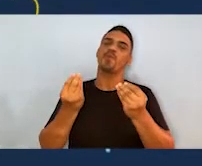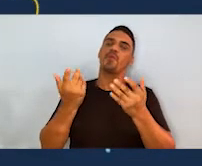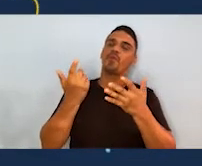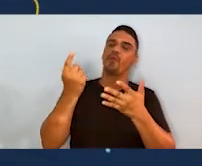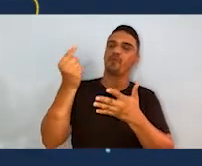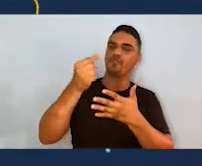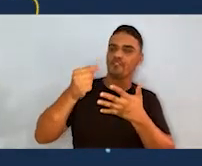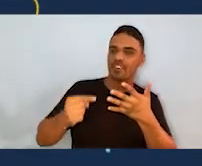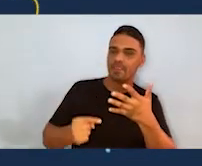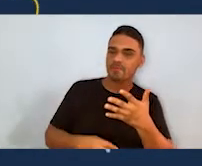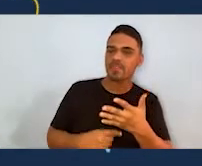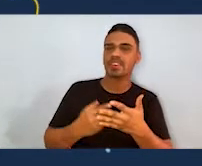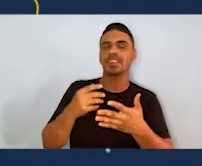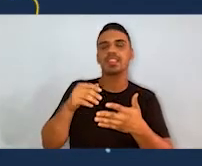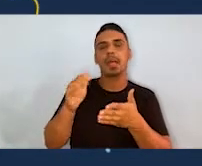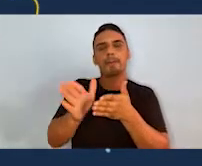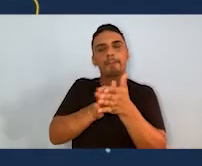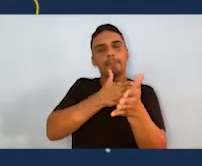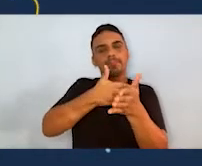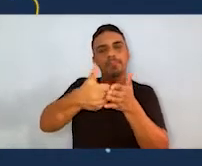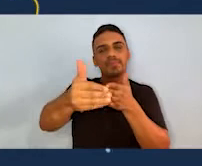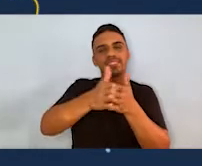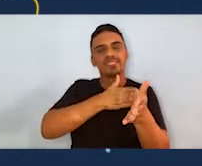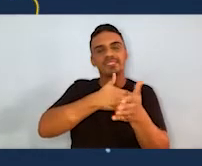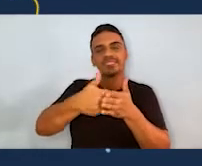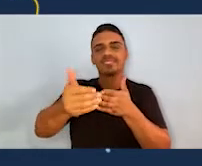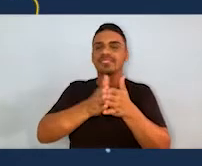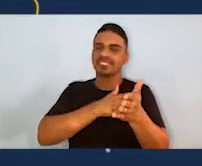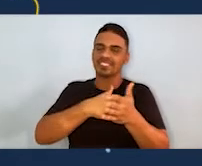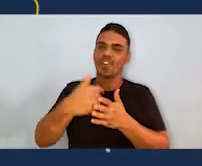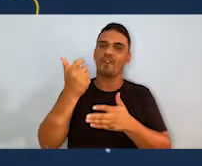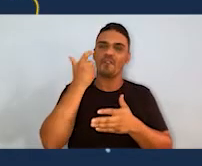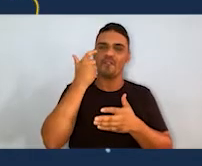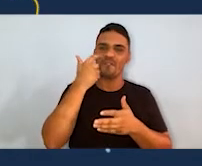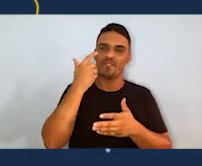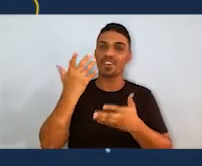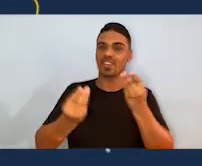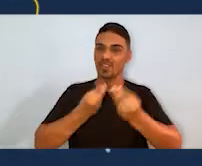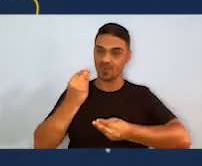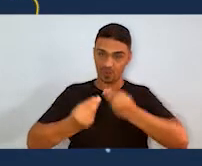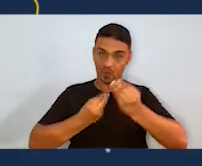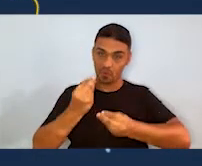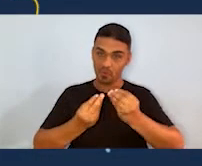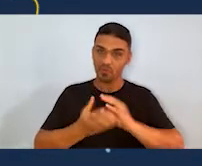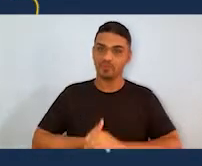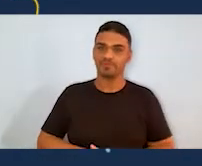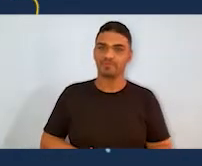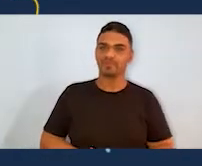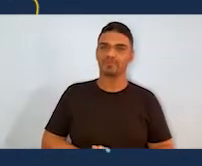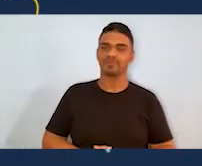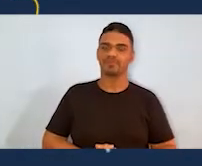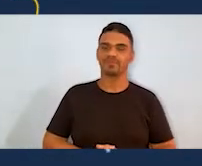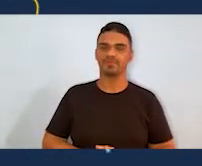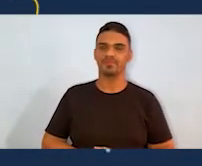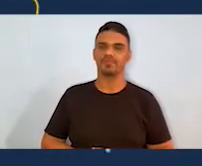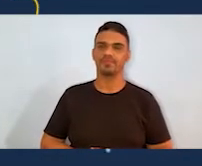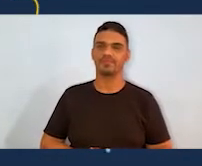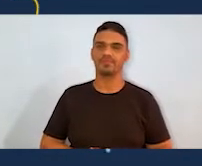exemplo, ferramenta pincel. Aí você vai aqui, você faz, né,